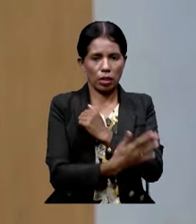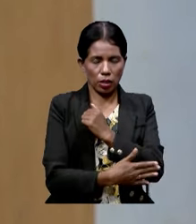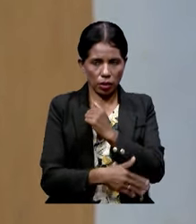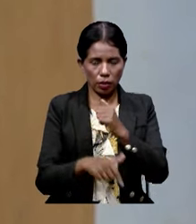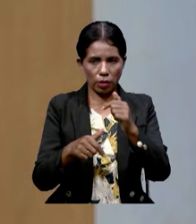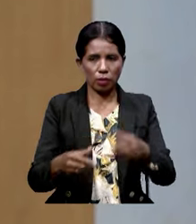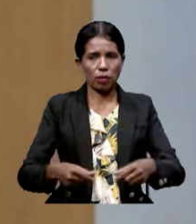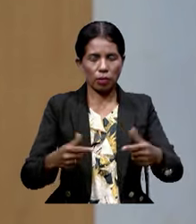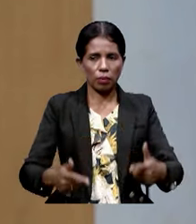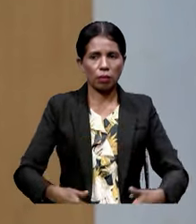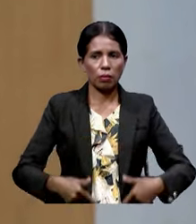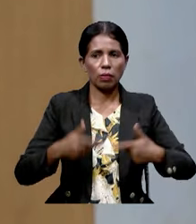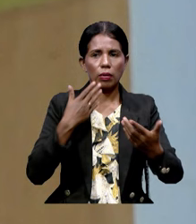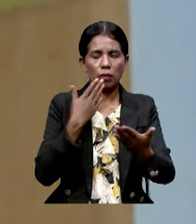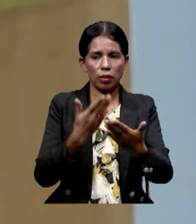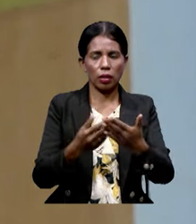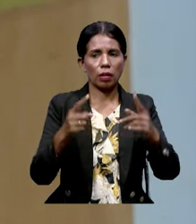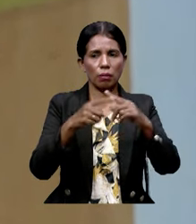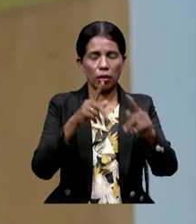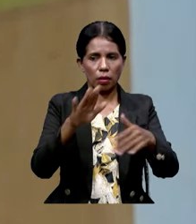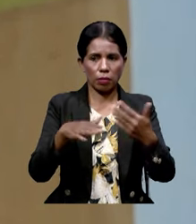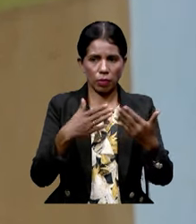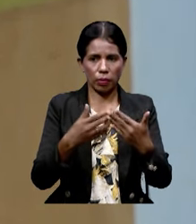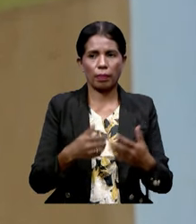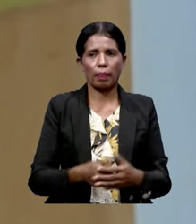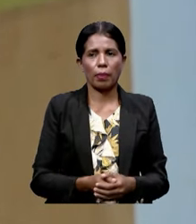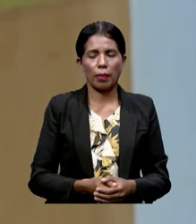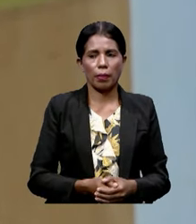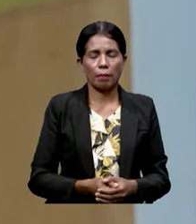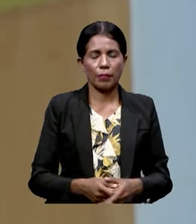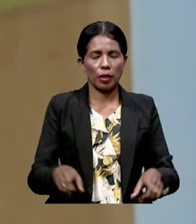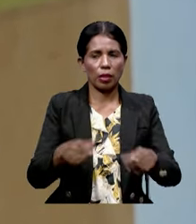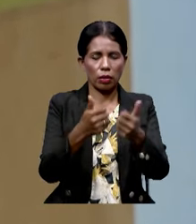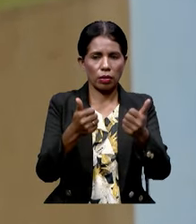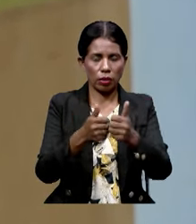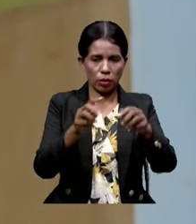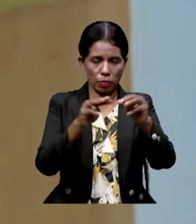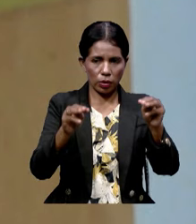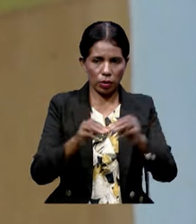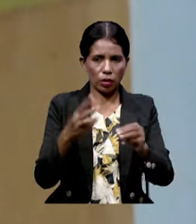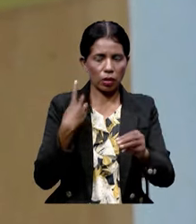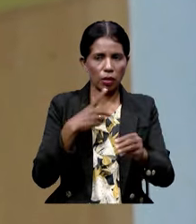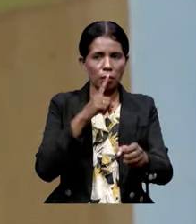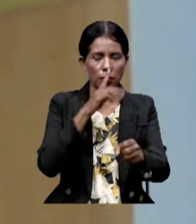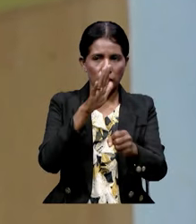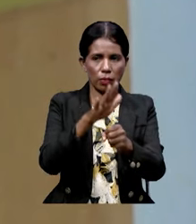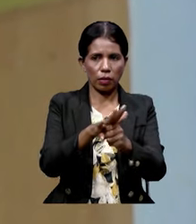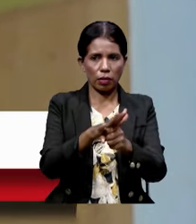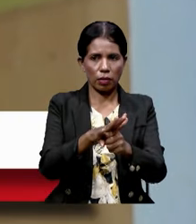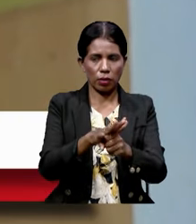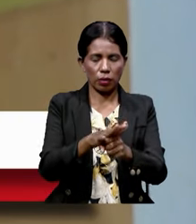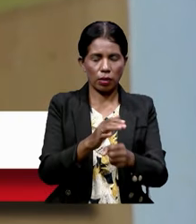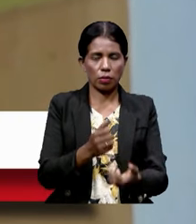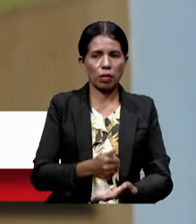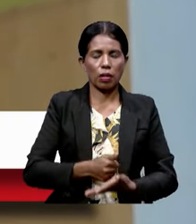bele fomores dia, ba ita ni povo. Hanesan autoridade municipal, a mi compromete, a tu